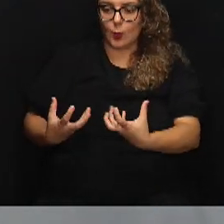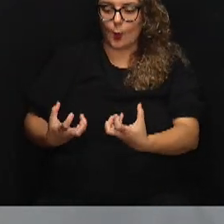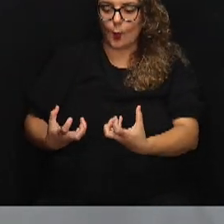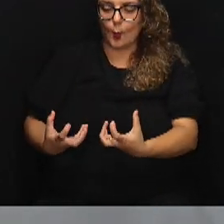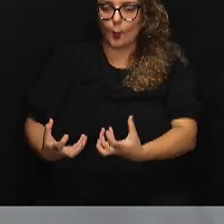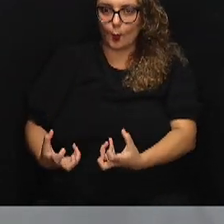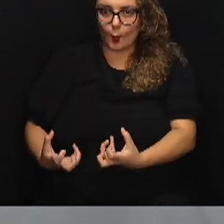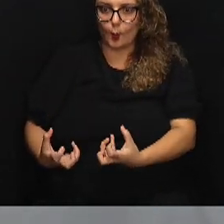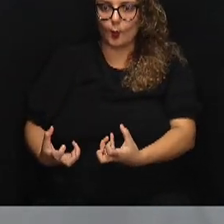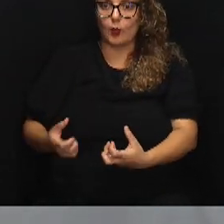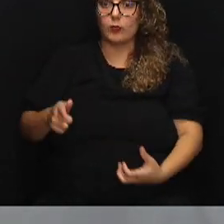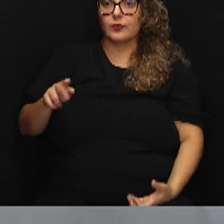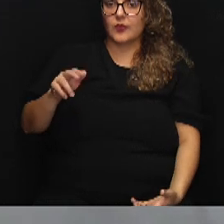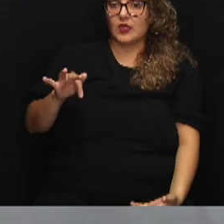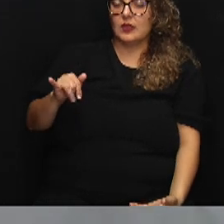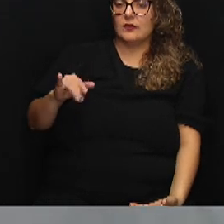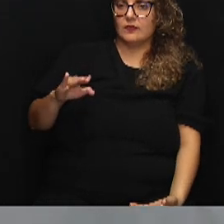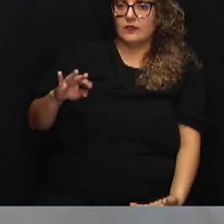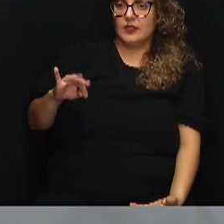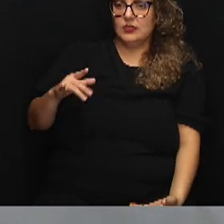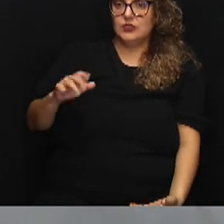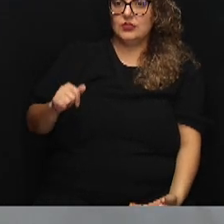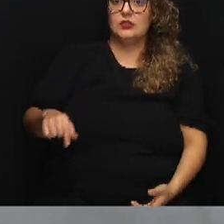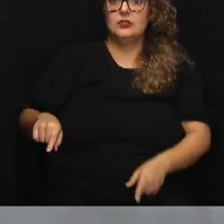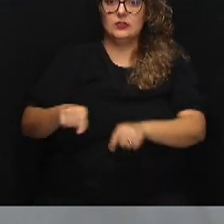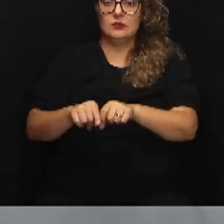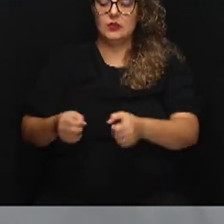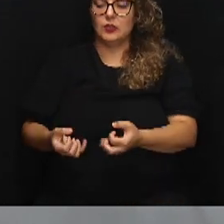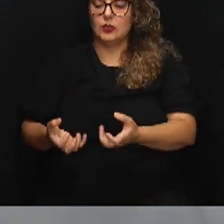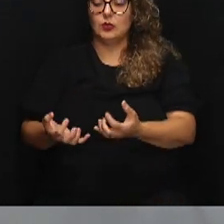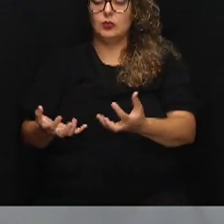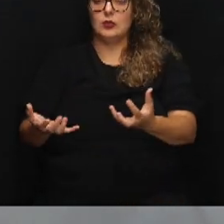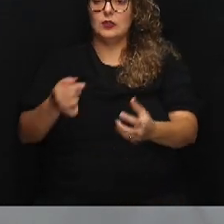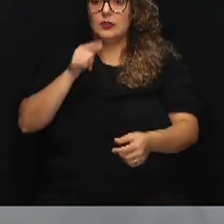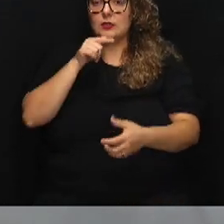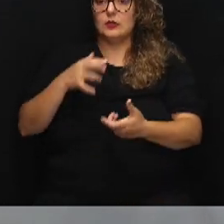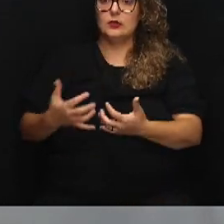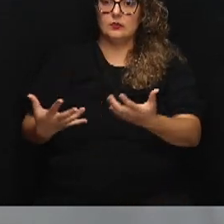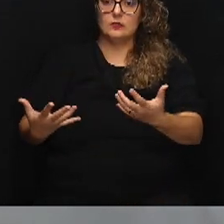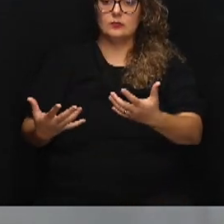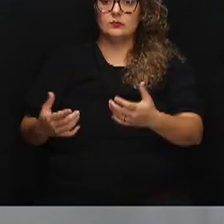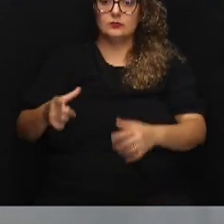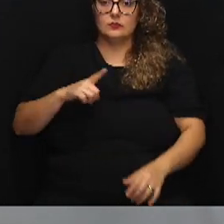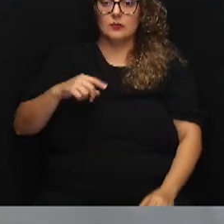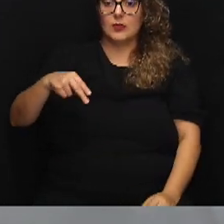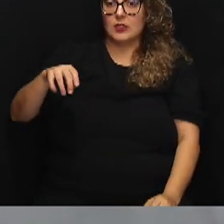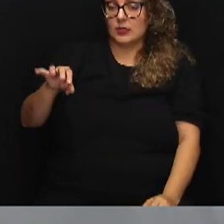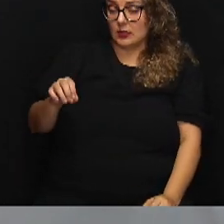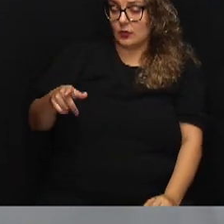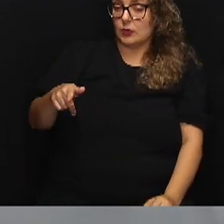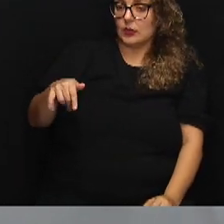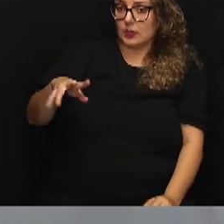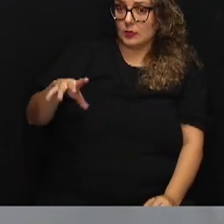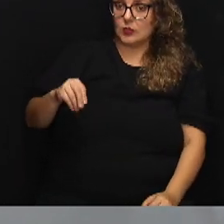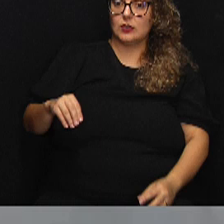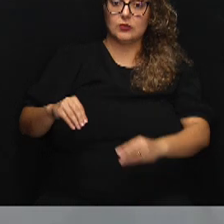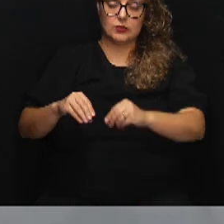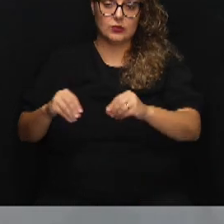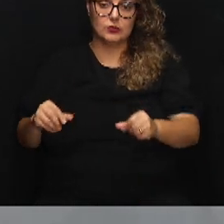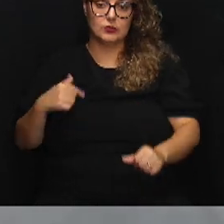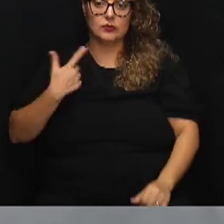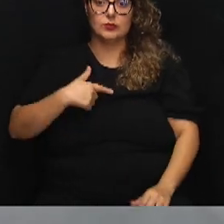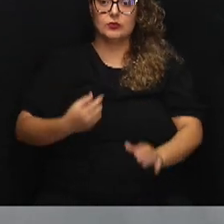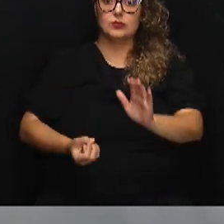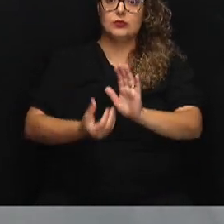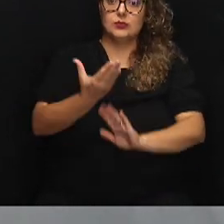forma grafítica, ele também catalisa vários processos bioquímicos dentro do solo. E nós podemos criar